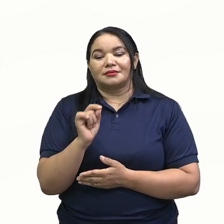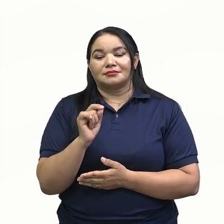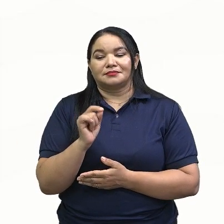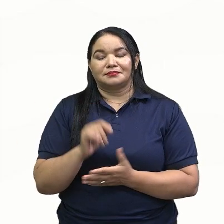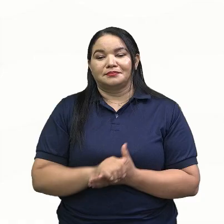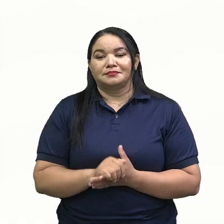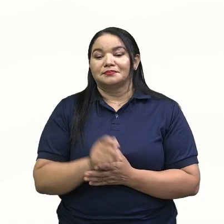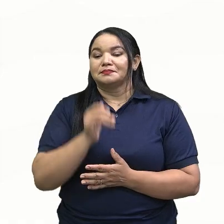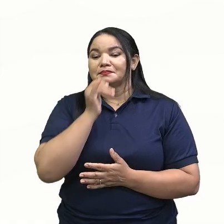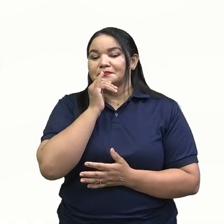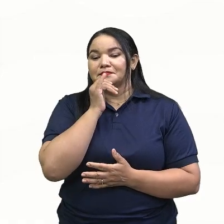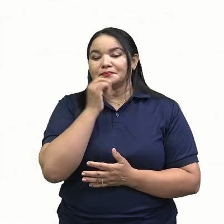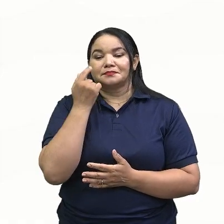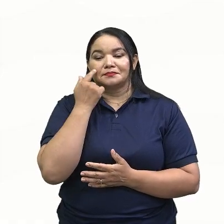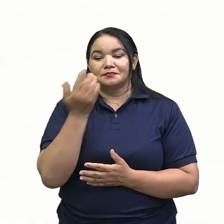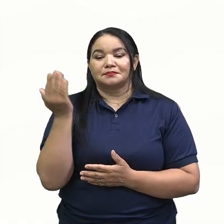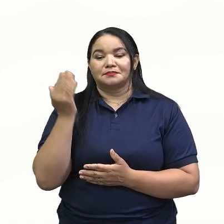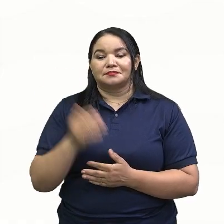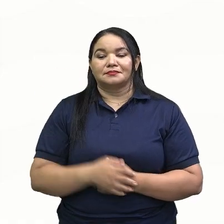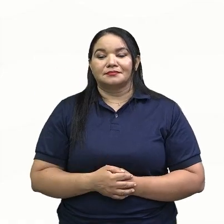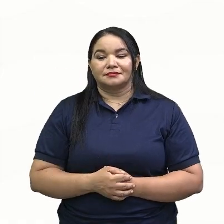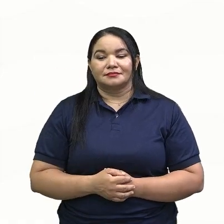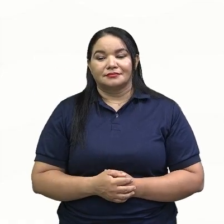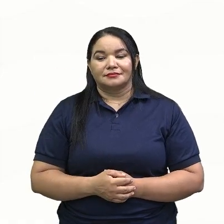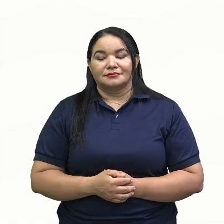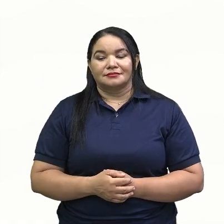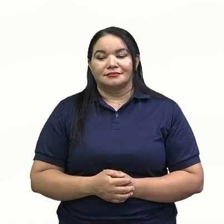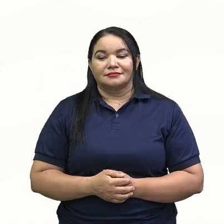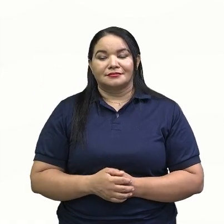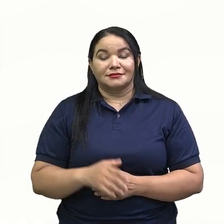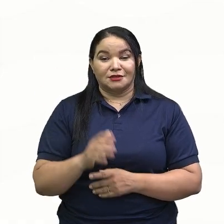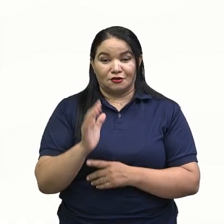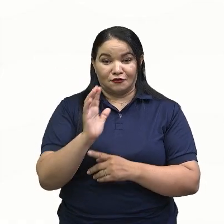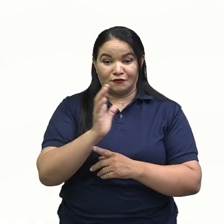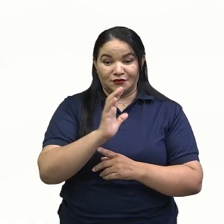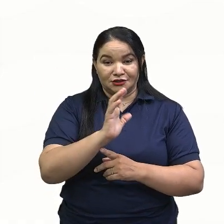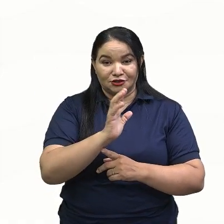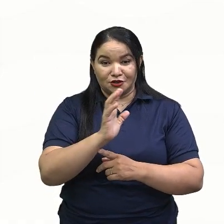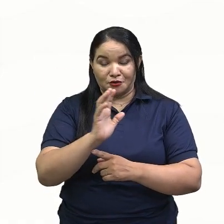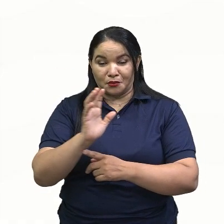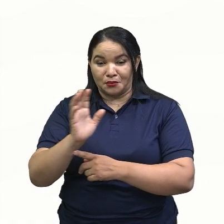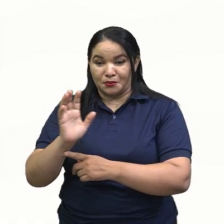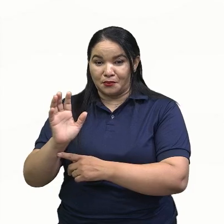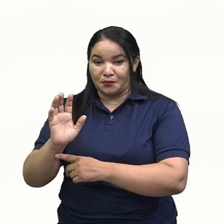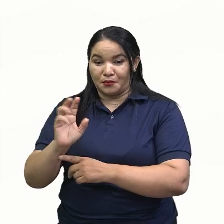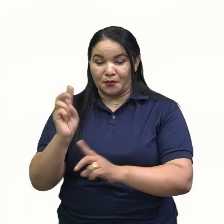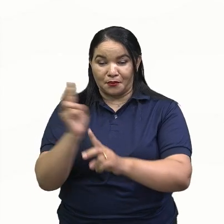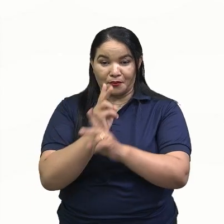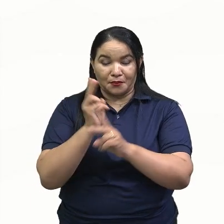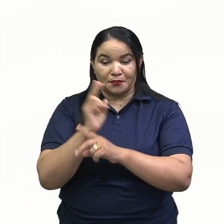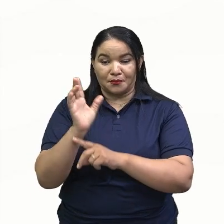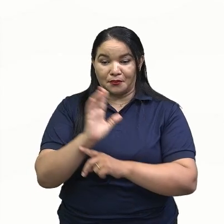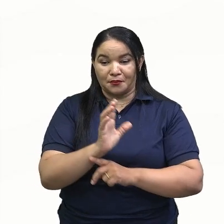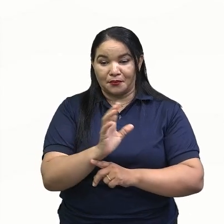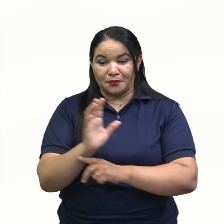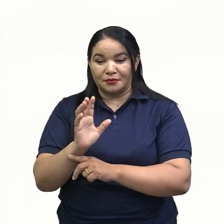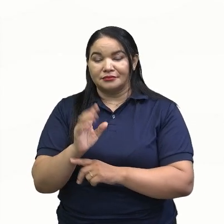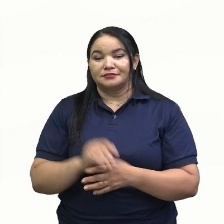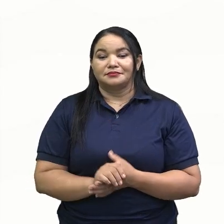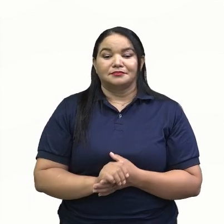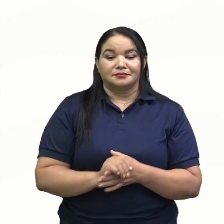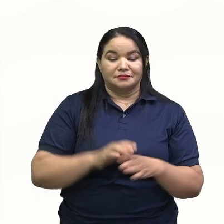os exemplos, olhem só. O ventilador, a batedeira,